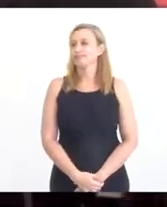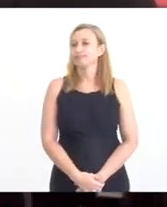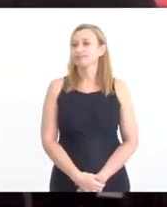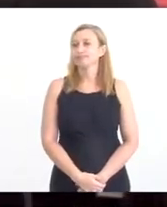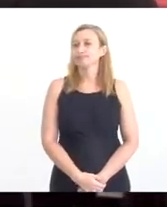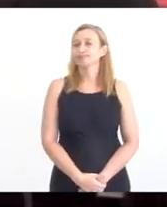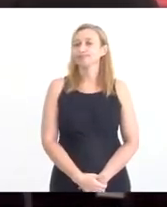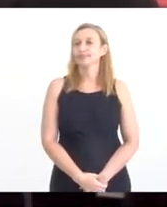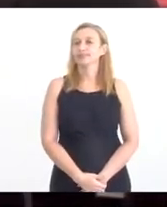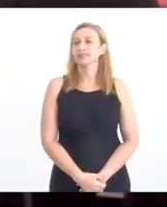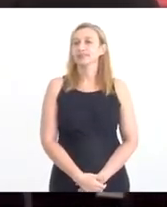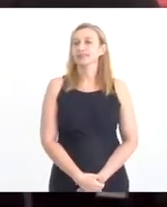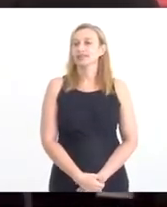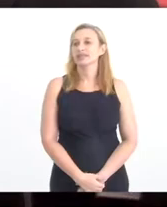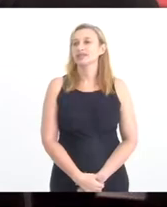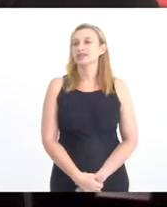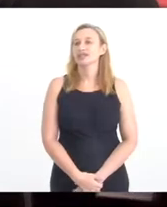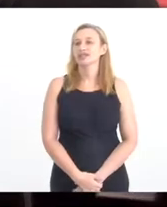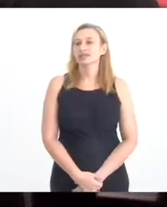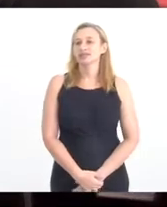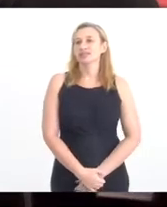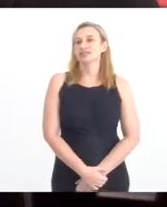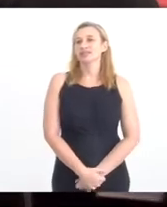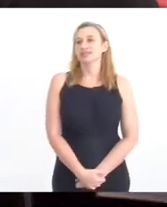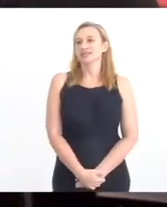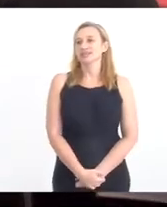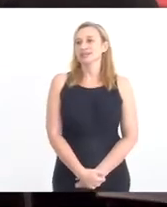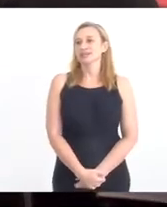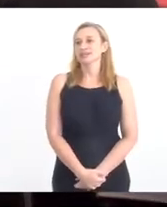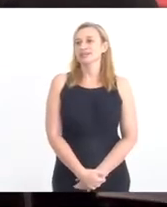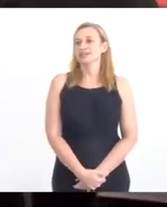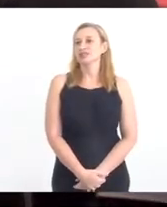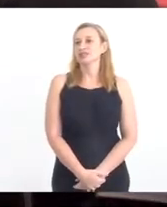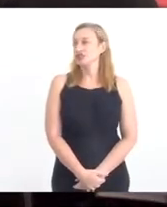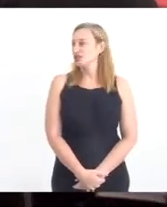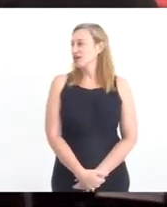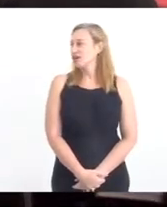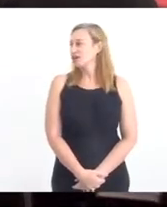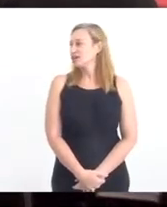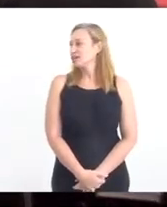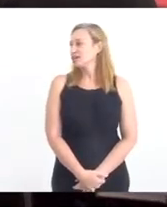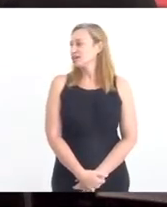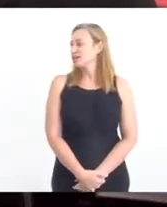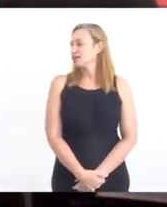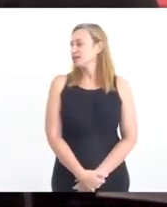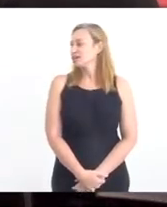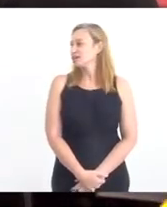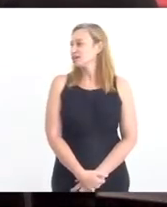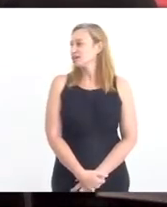Oi deixa eu te dar um beijo né E aí